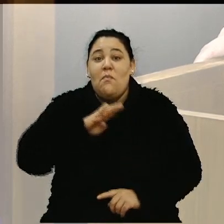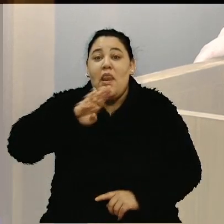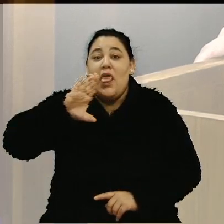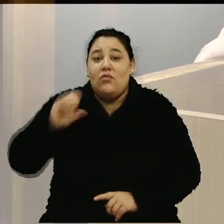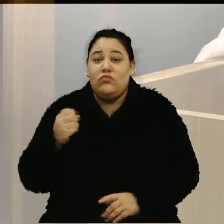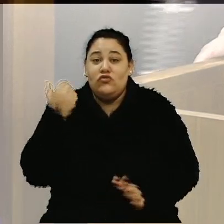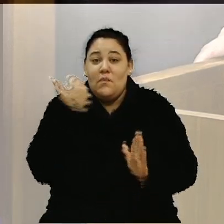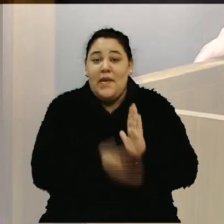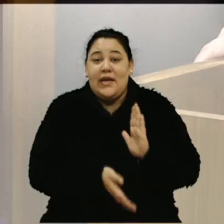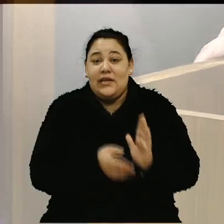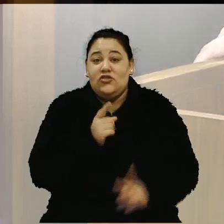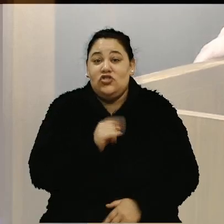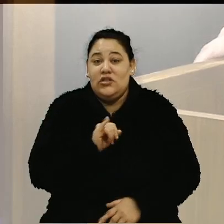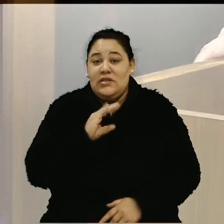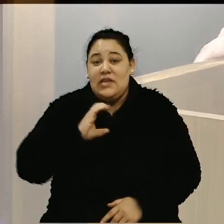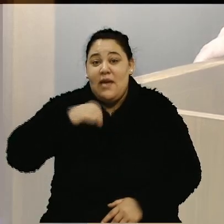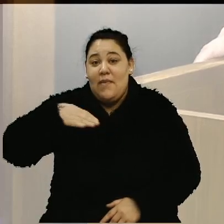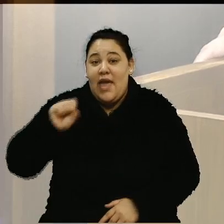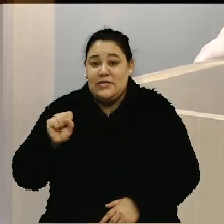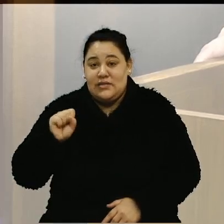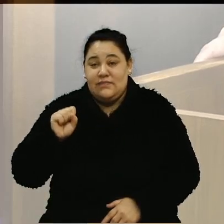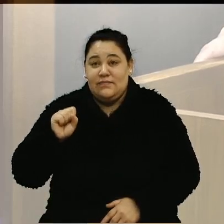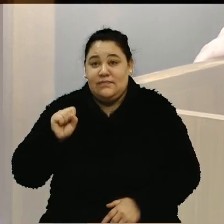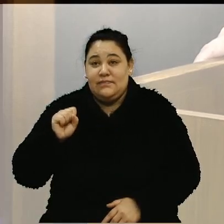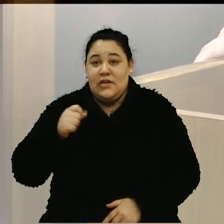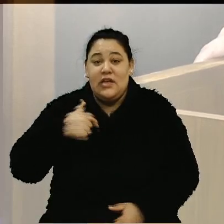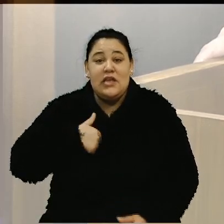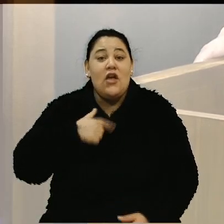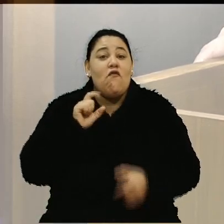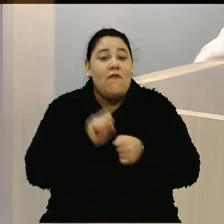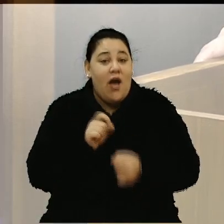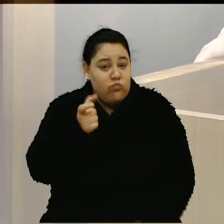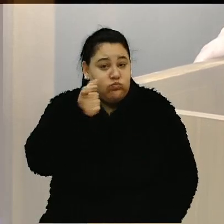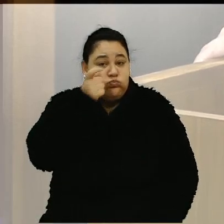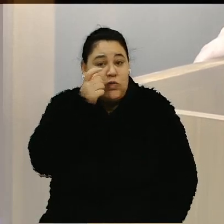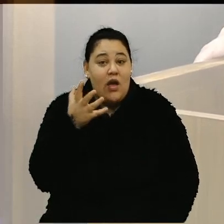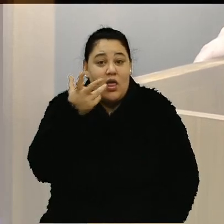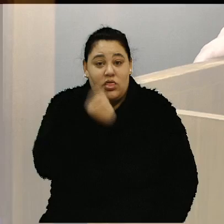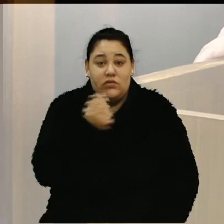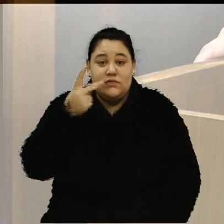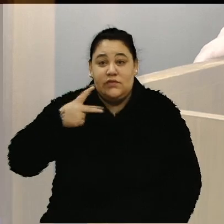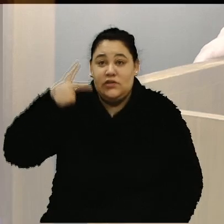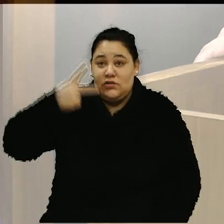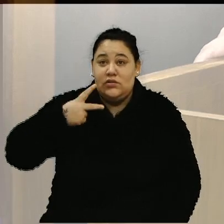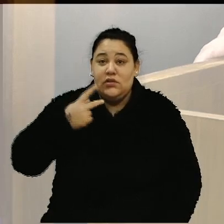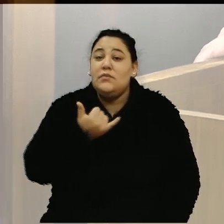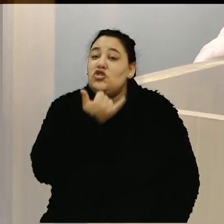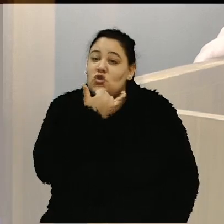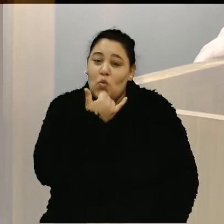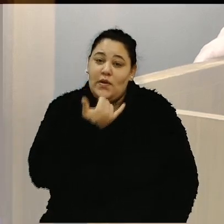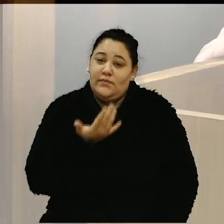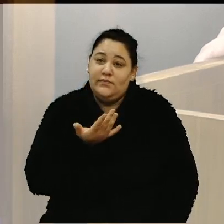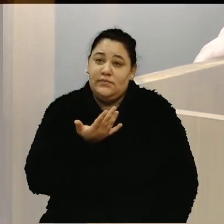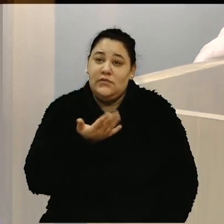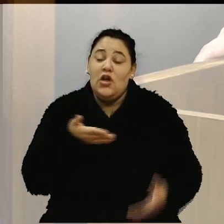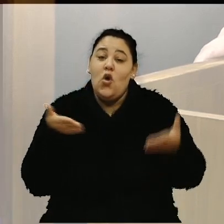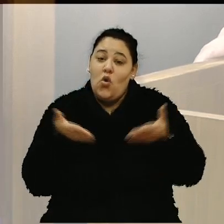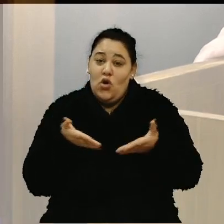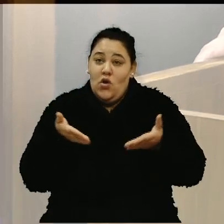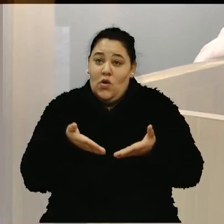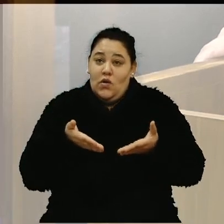Nós estamos há 2 meses e meio da enchente. E até agora 4% de dinheiro novo veio